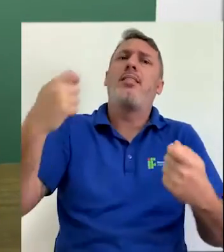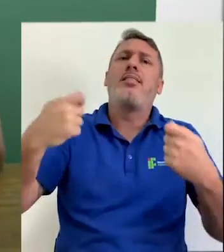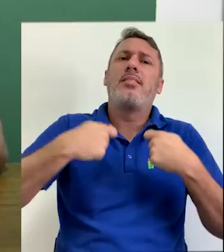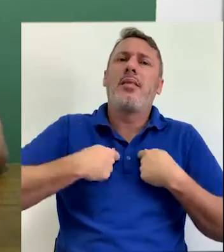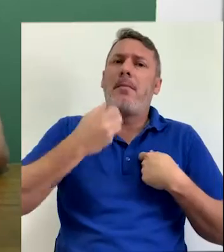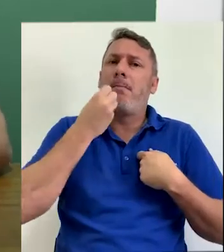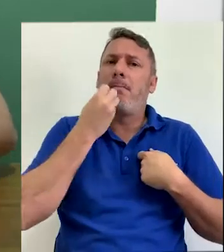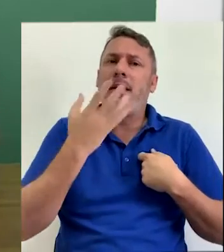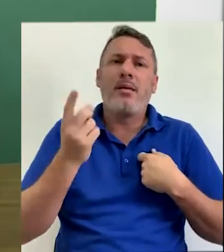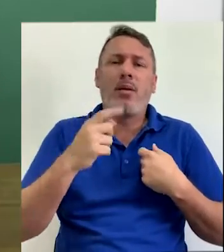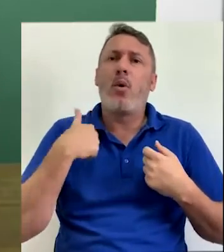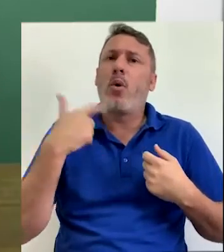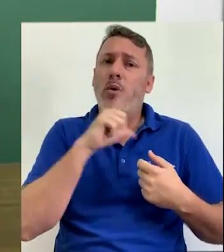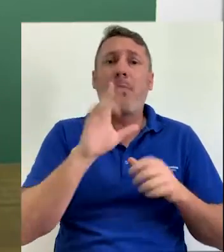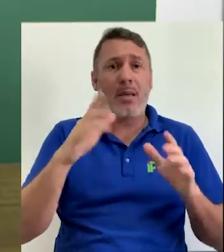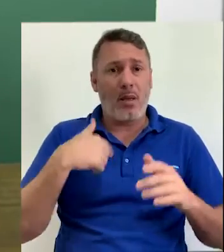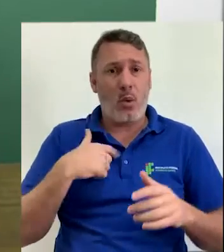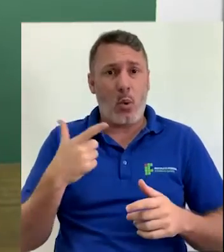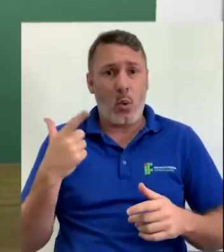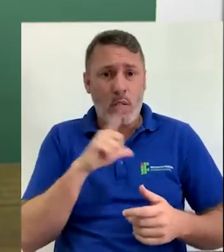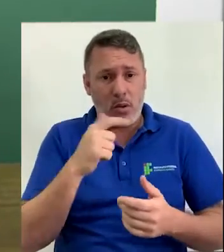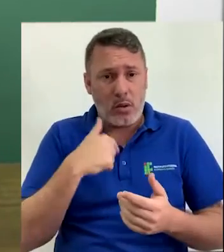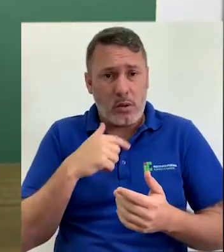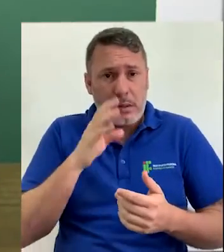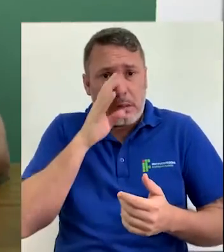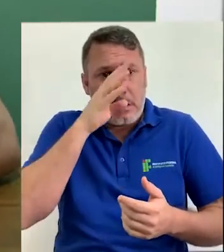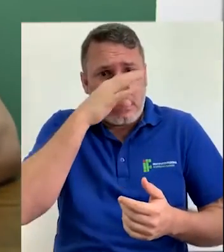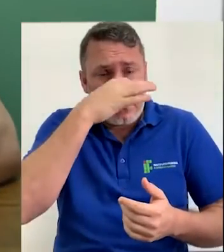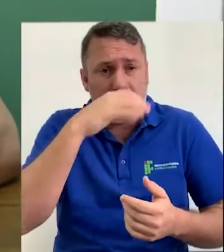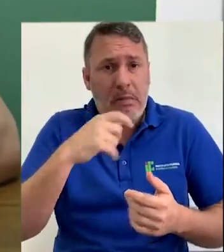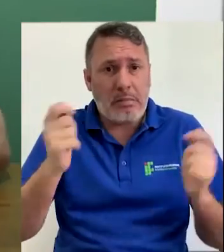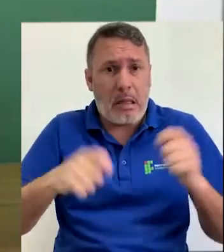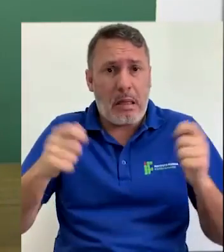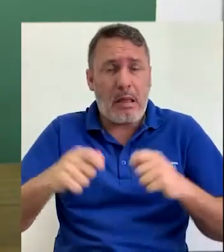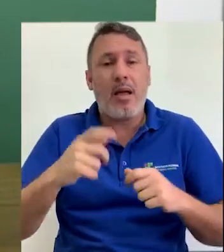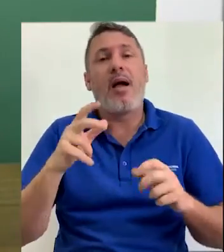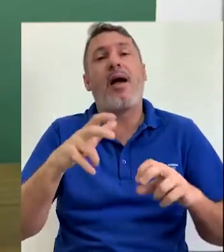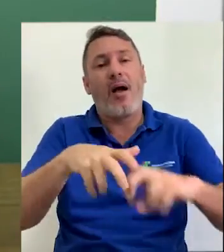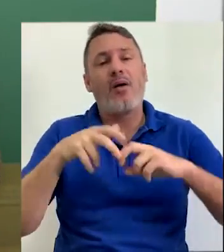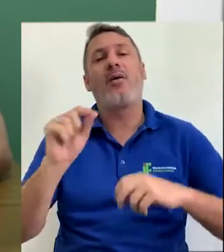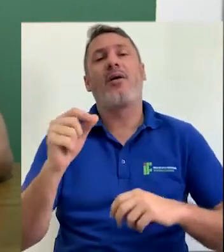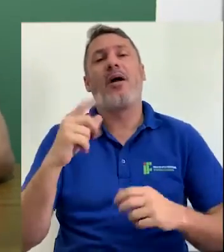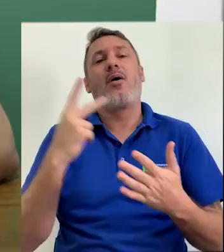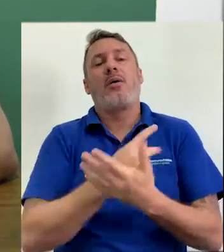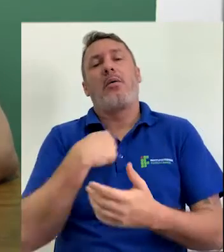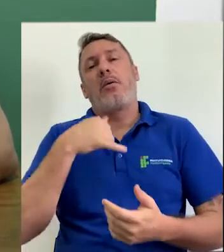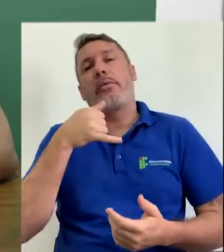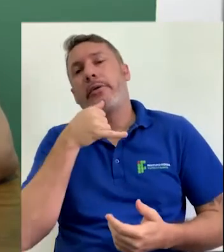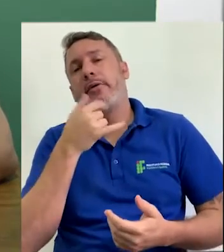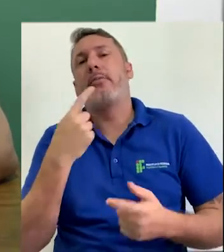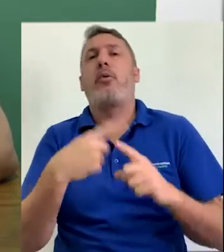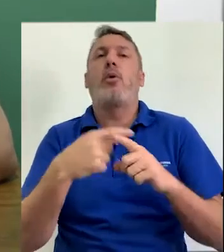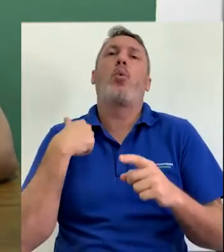E eu fico triste querendo ter um resultado eficiente, ter um resultado eficaz.